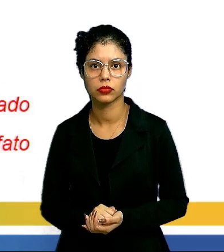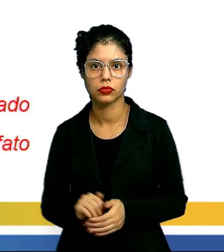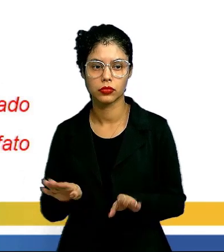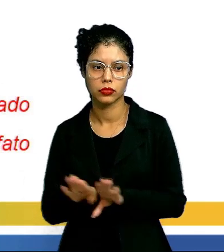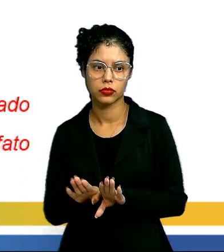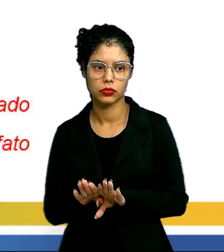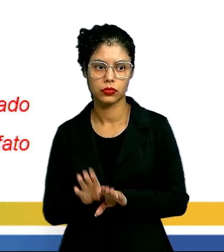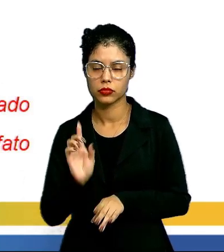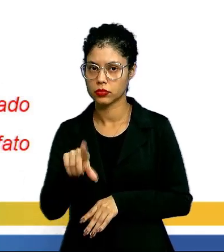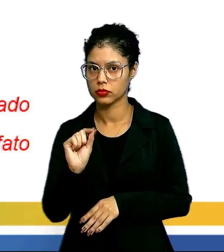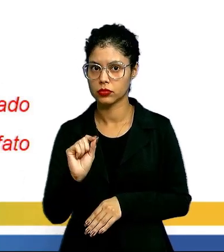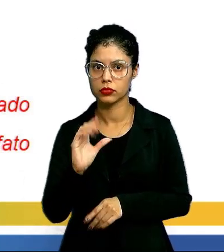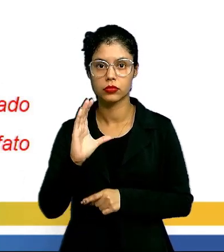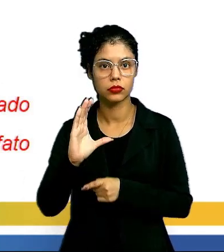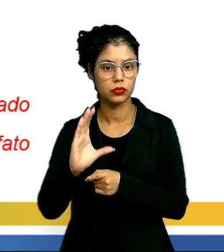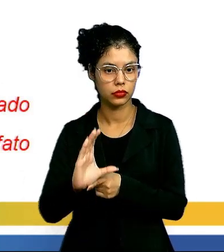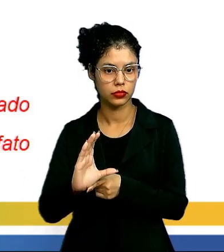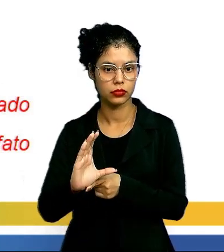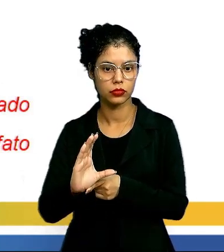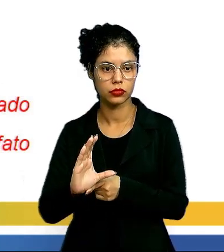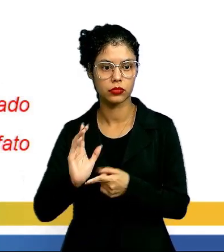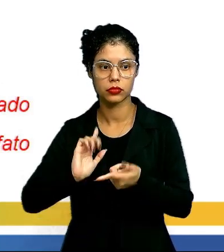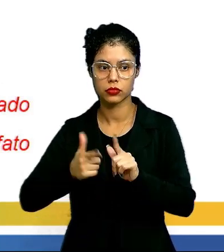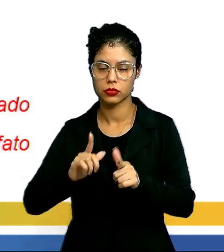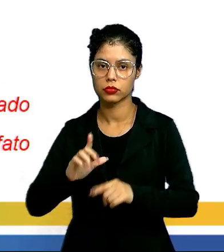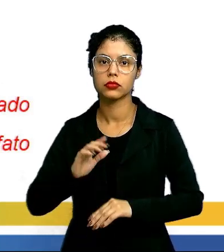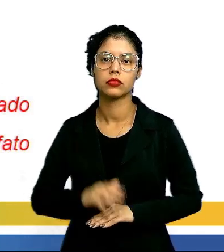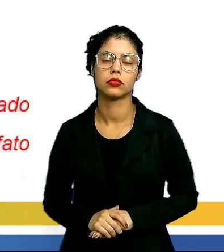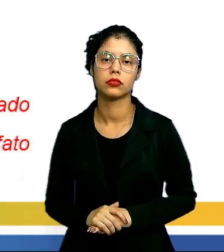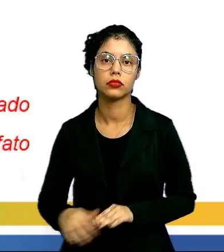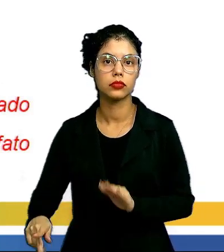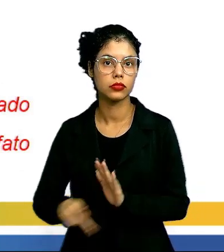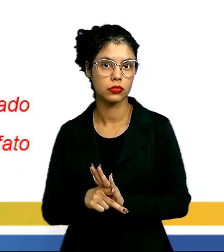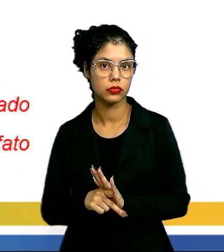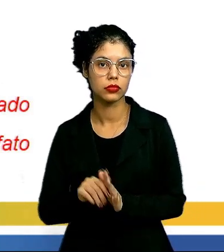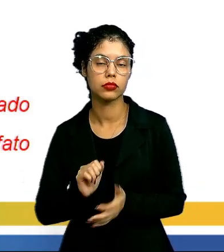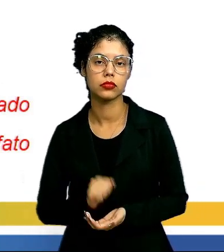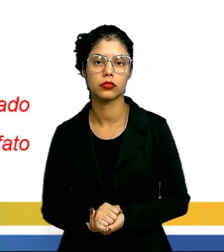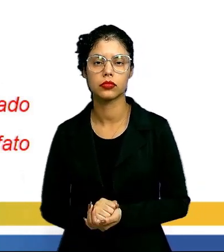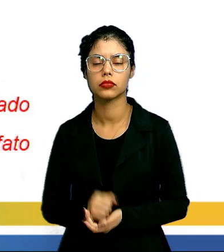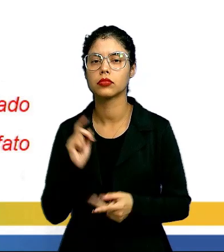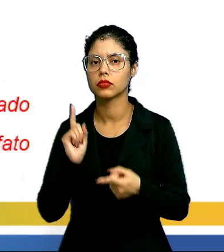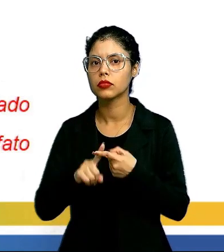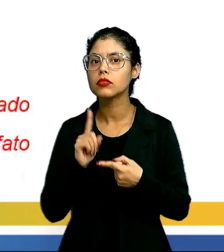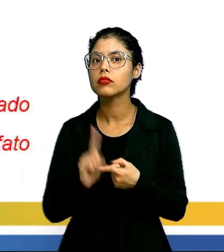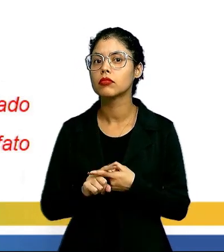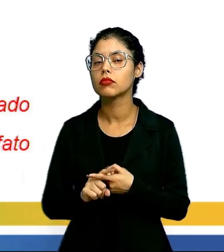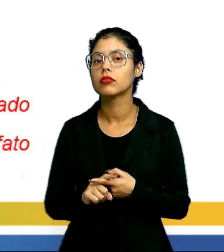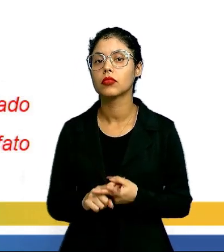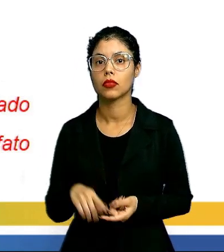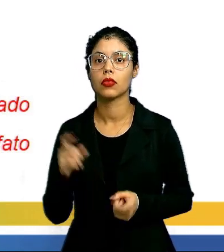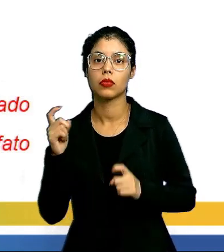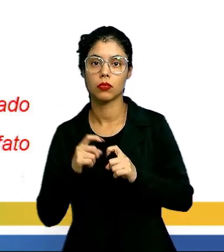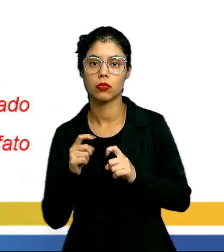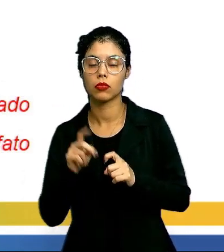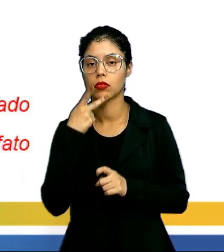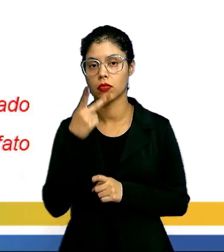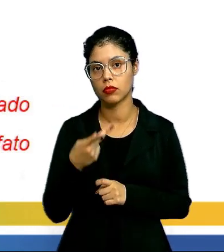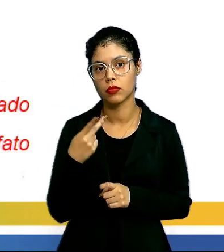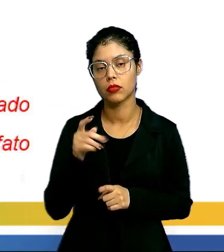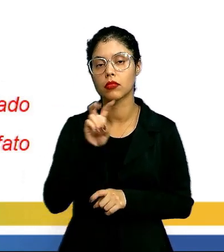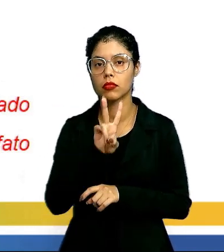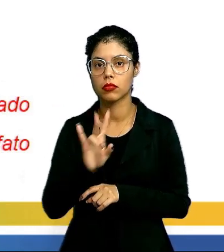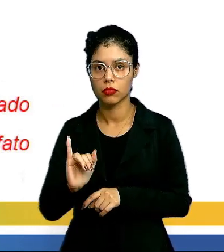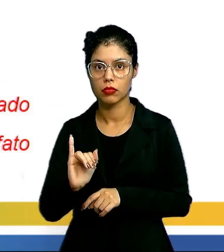aqui, como alternativa correta, administrado em horários específicos. Por quê? Porque é o médico quem vai dizer